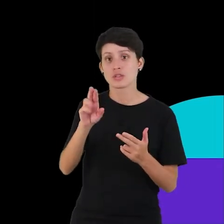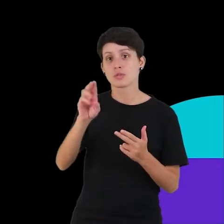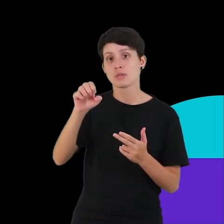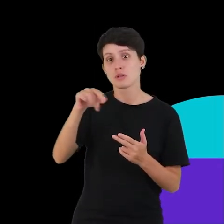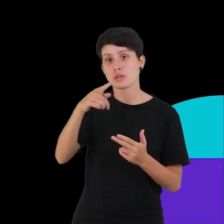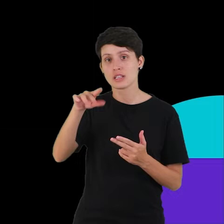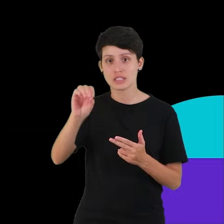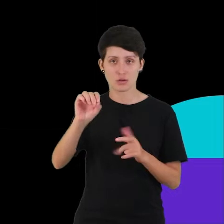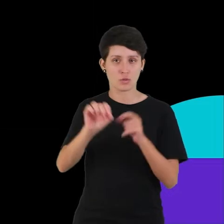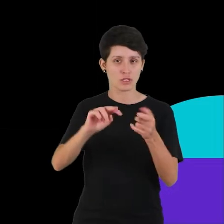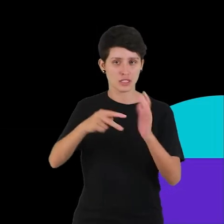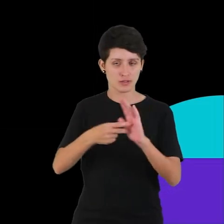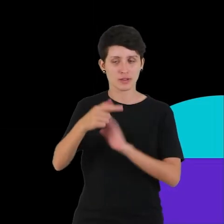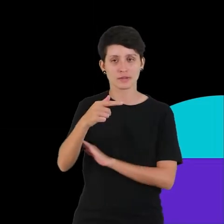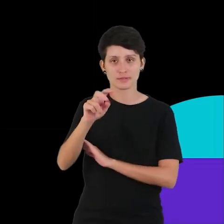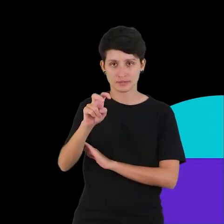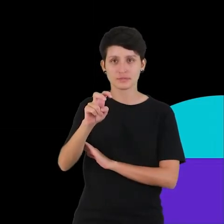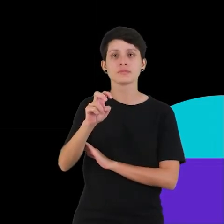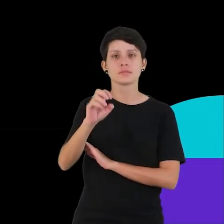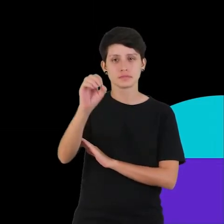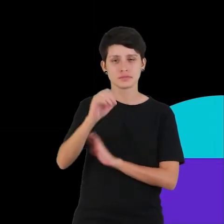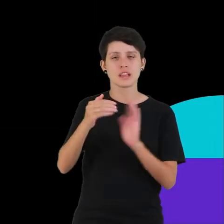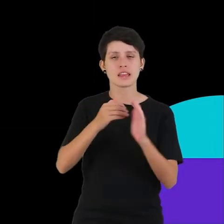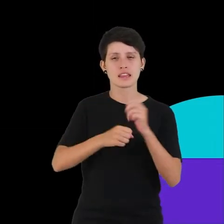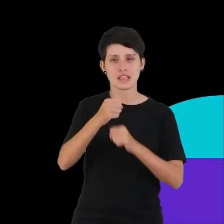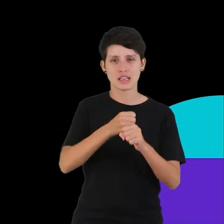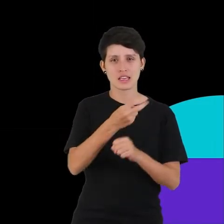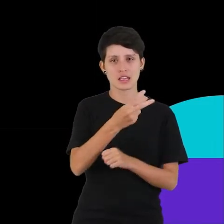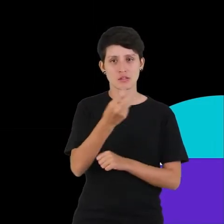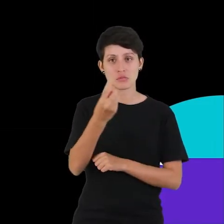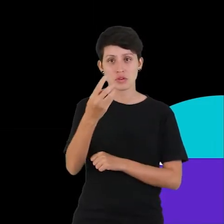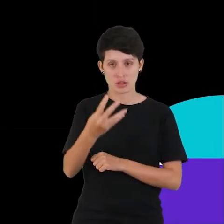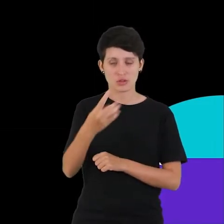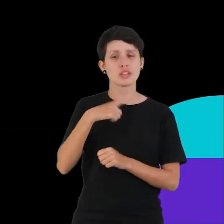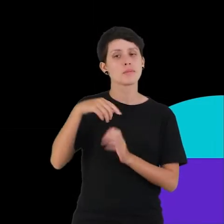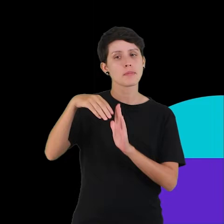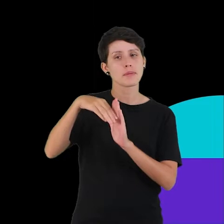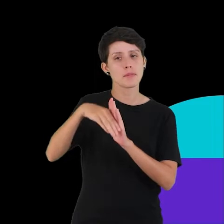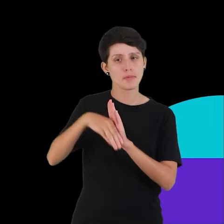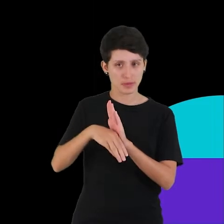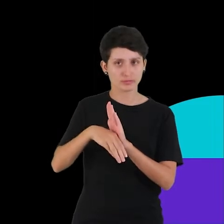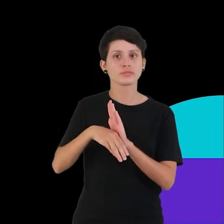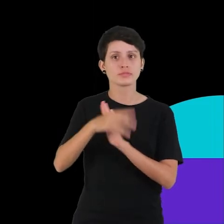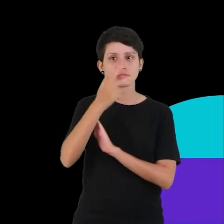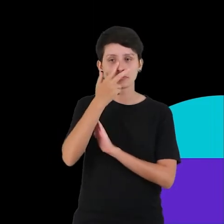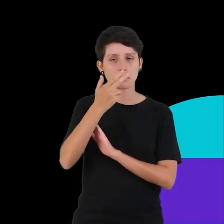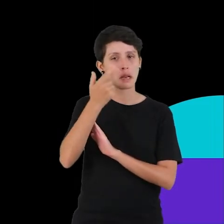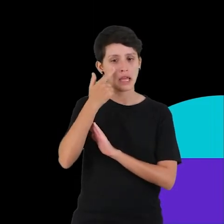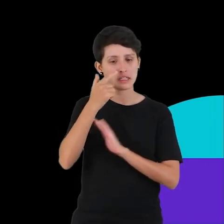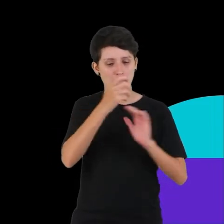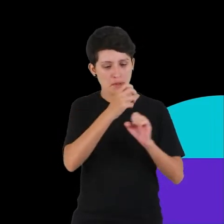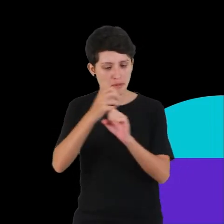da subnutrição em termos percentuais, não em termos absolutos. Mas, ao mesmo tempo, a gente teve uma evolução da